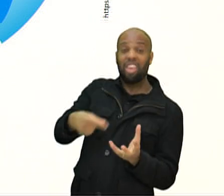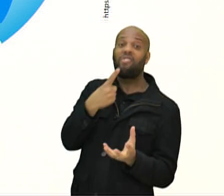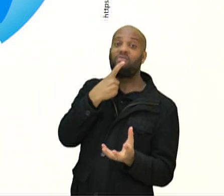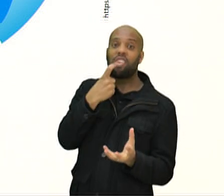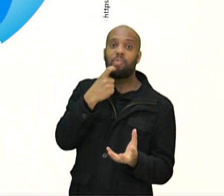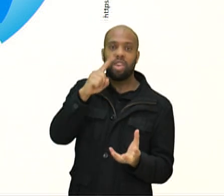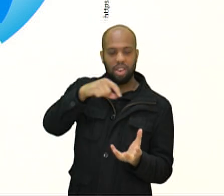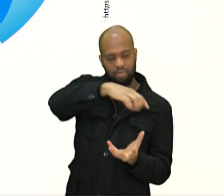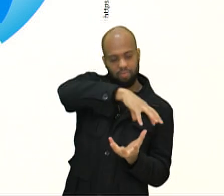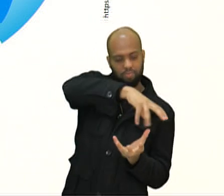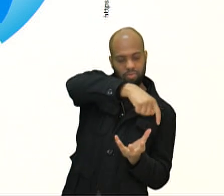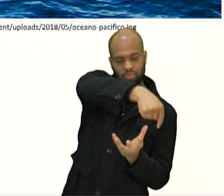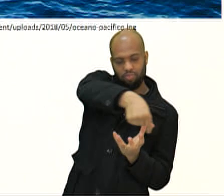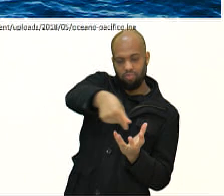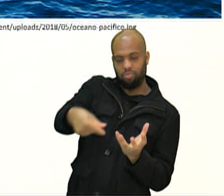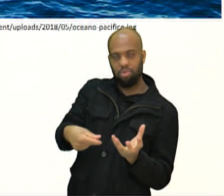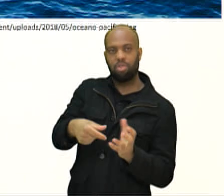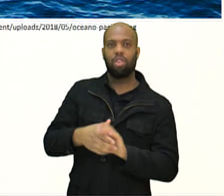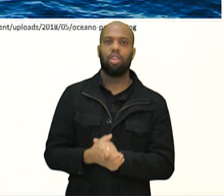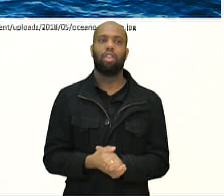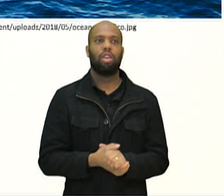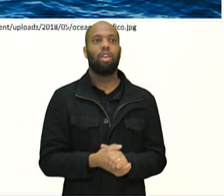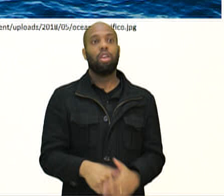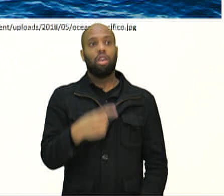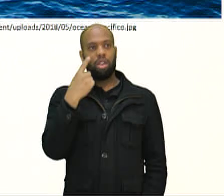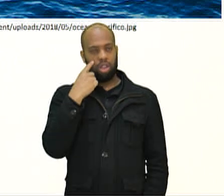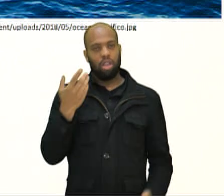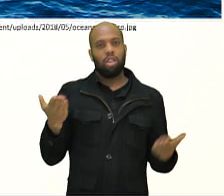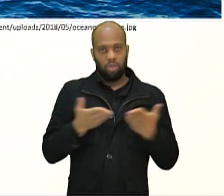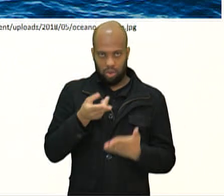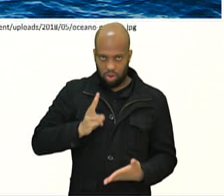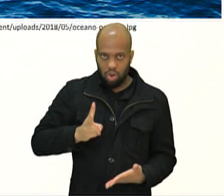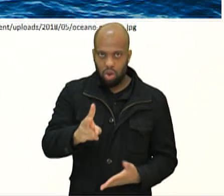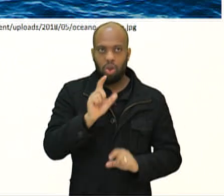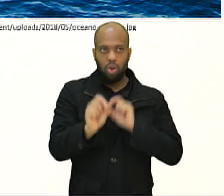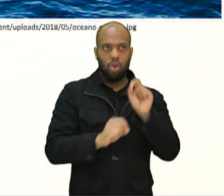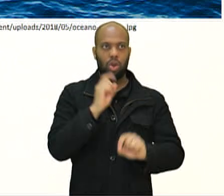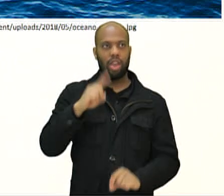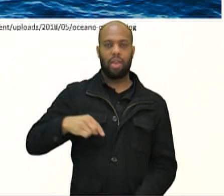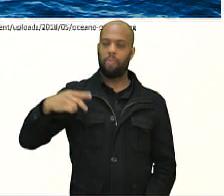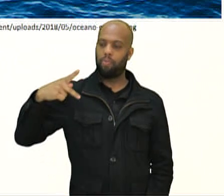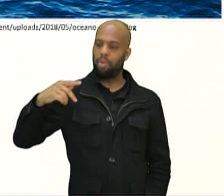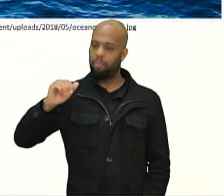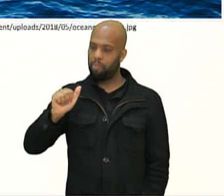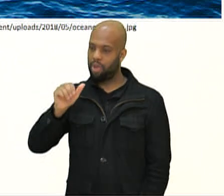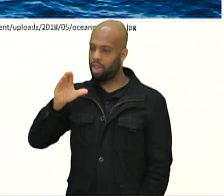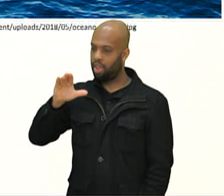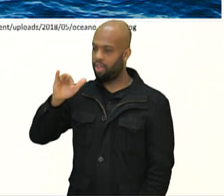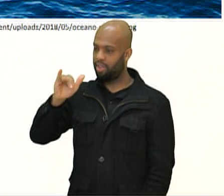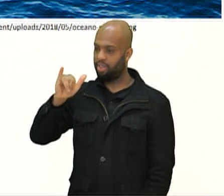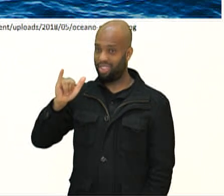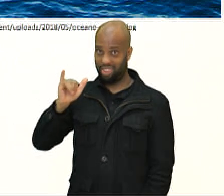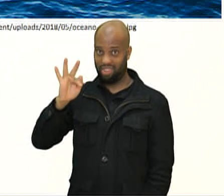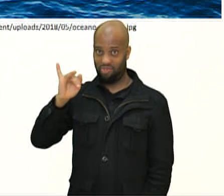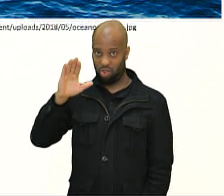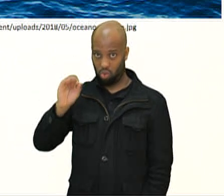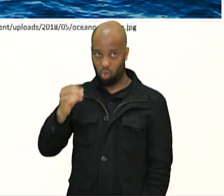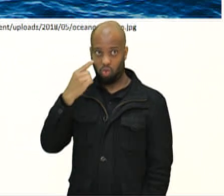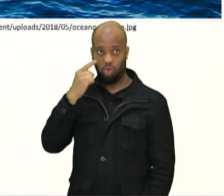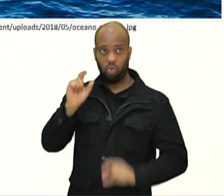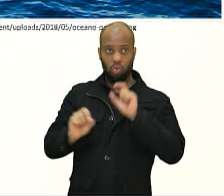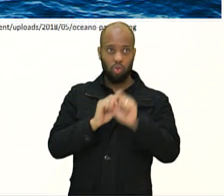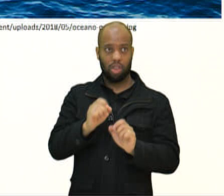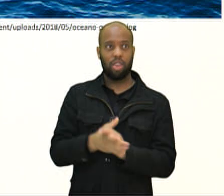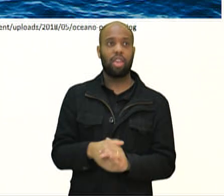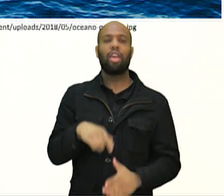linha vermelha que você vê na tela. Dando continuidade, nós vamos falar do Oceano Pacífico, que conforme você pode ver